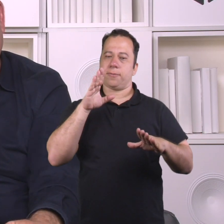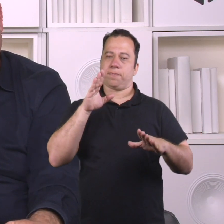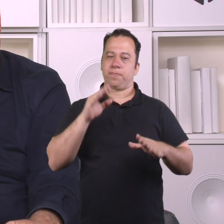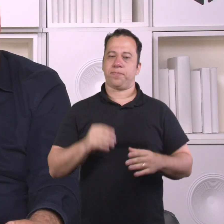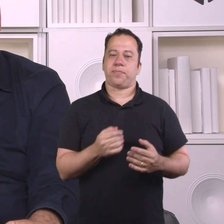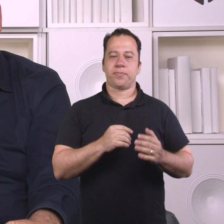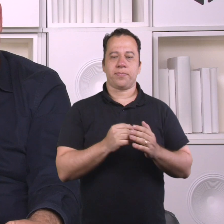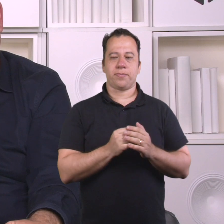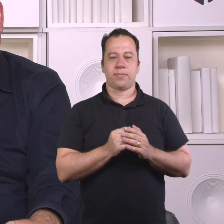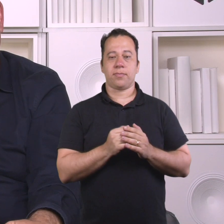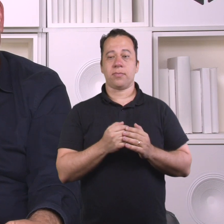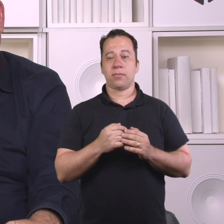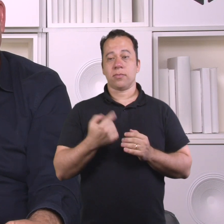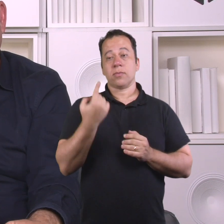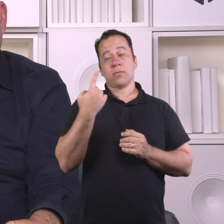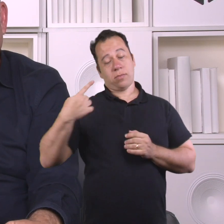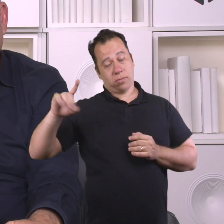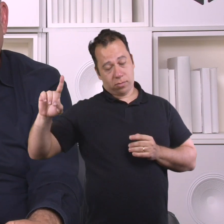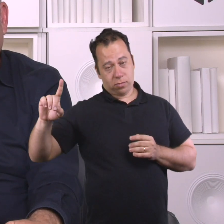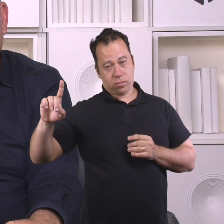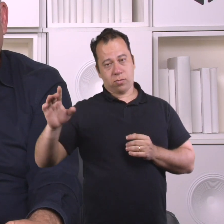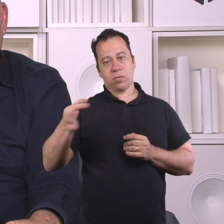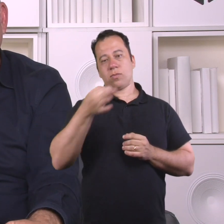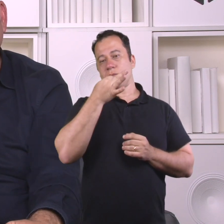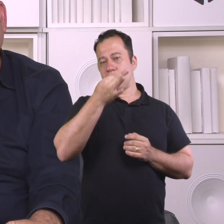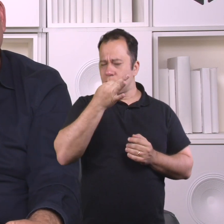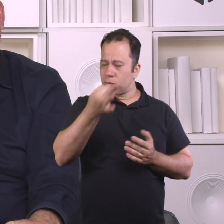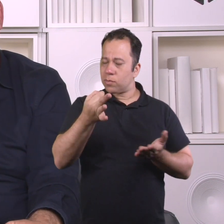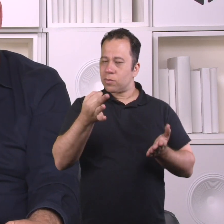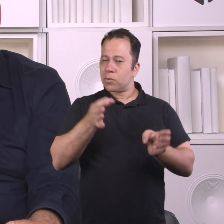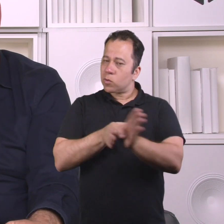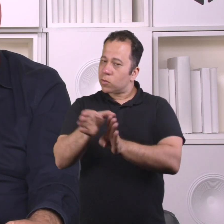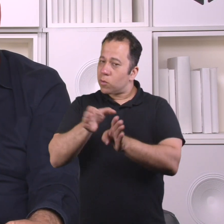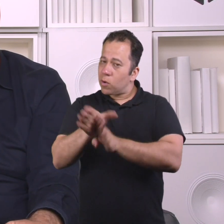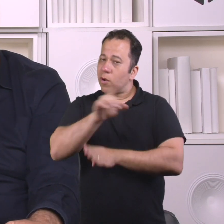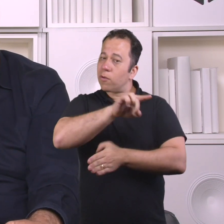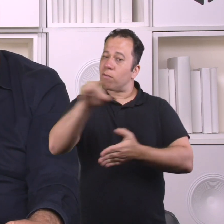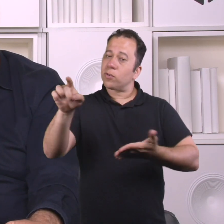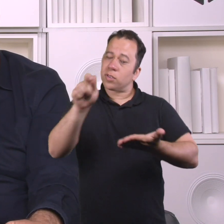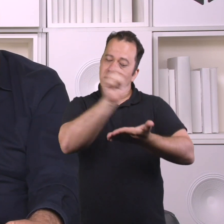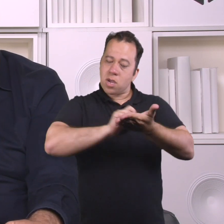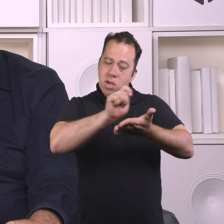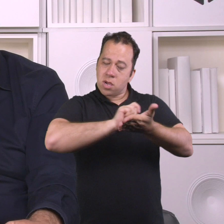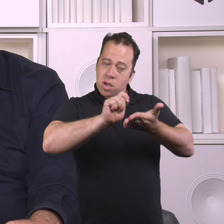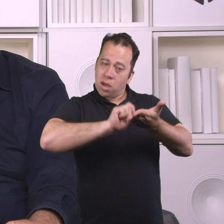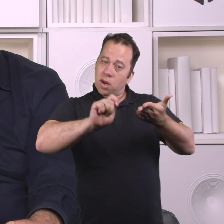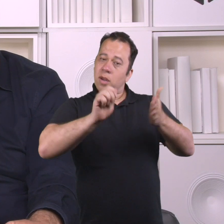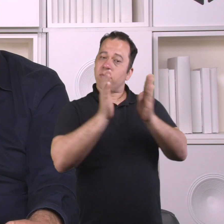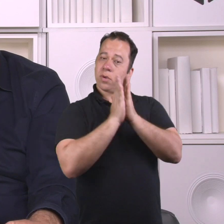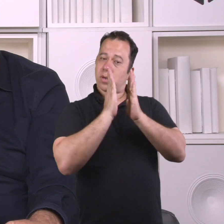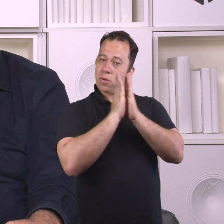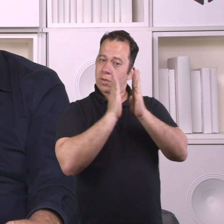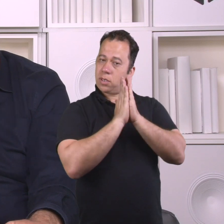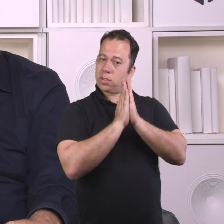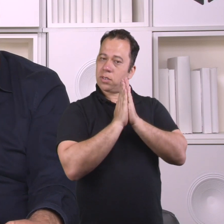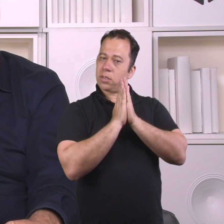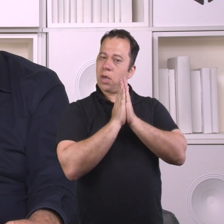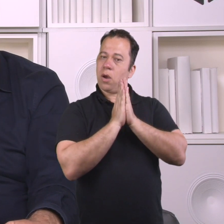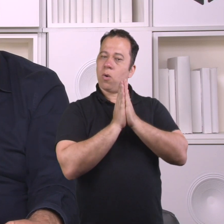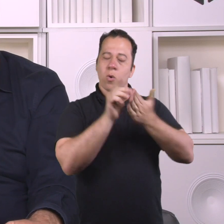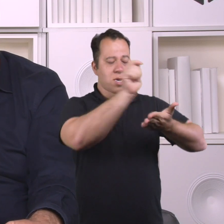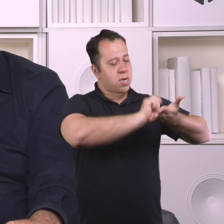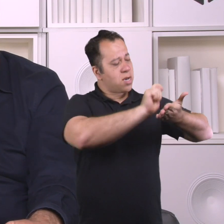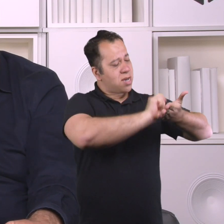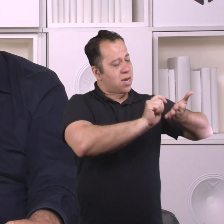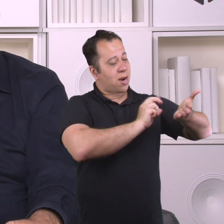que você escrevesse a sua oração dando nome na sua oração, dando nome para a sua